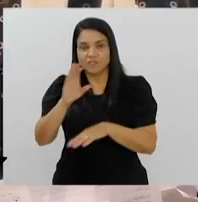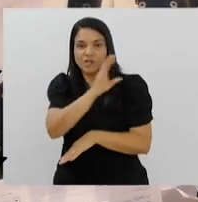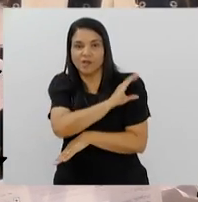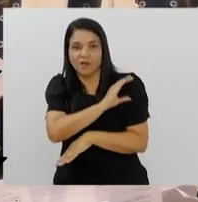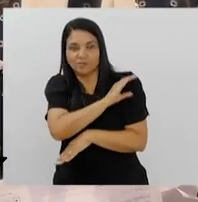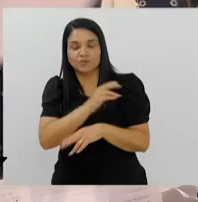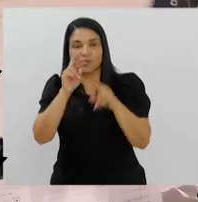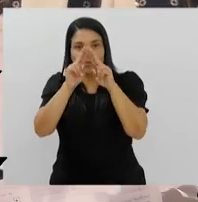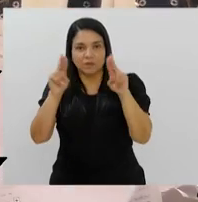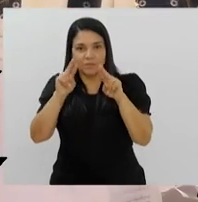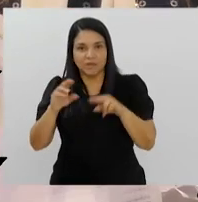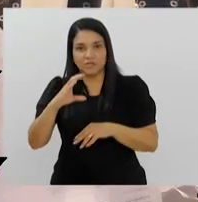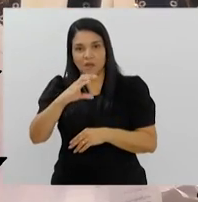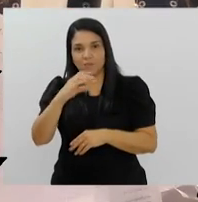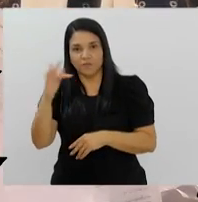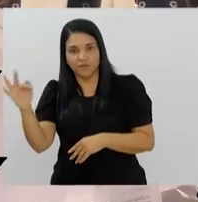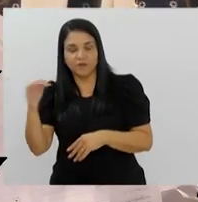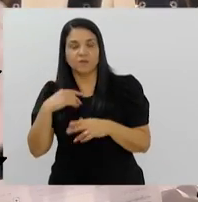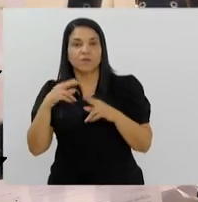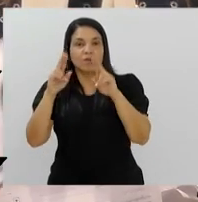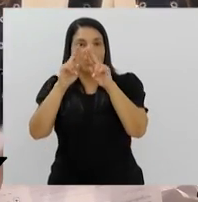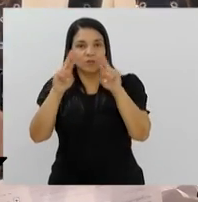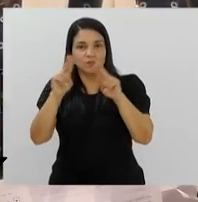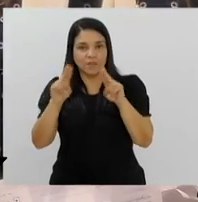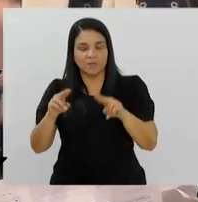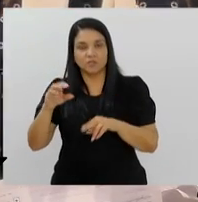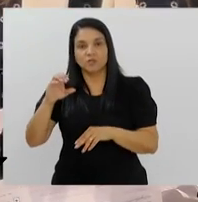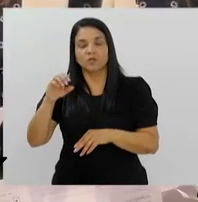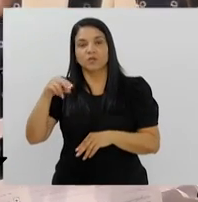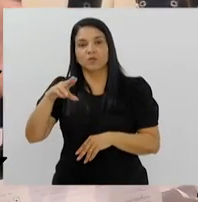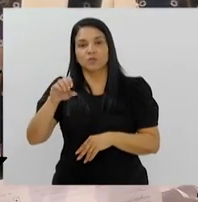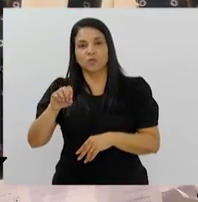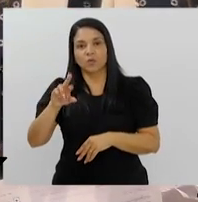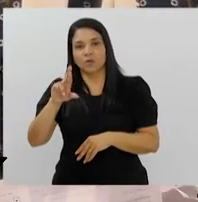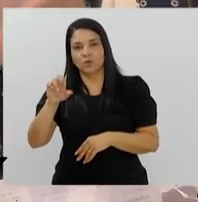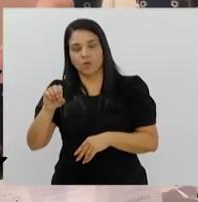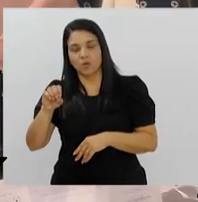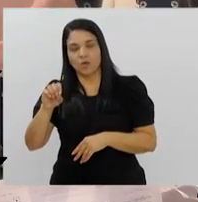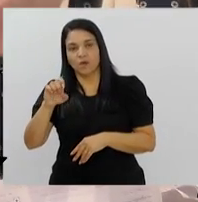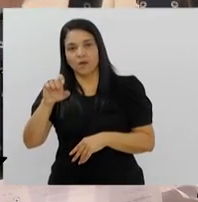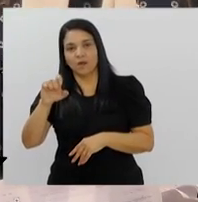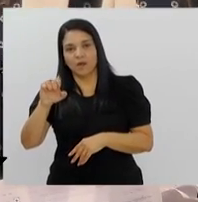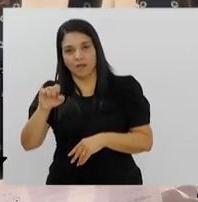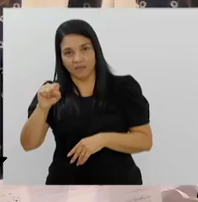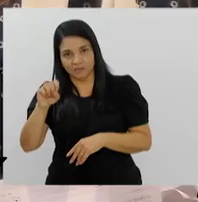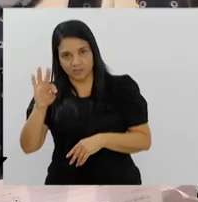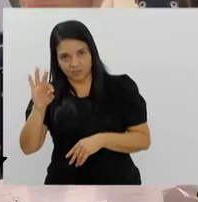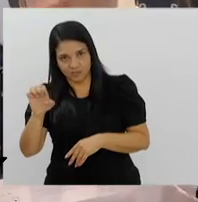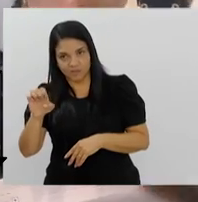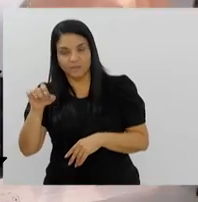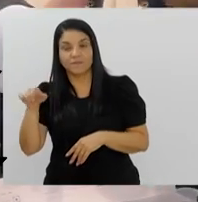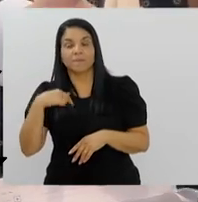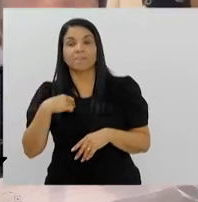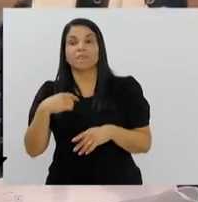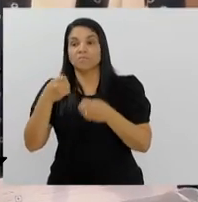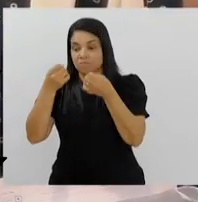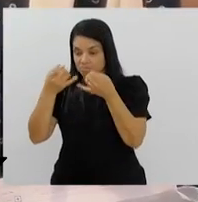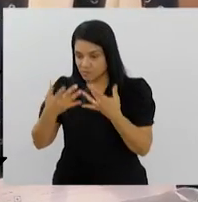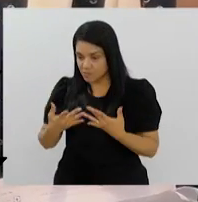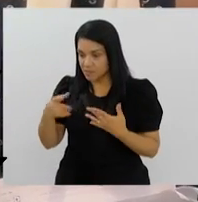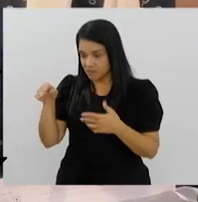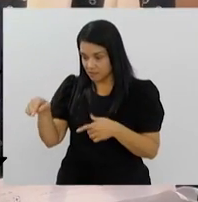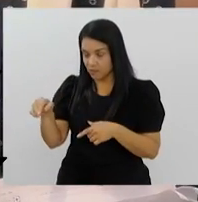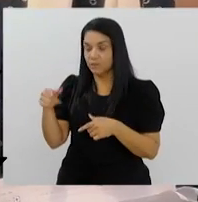Cabo Frio Unimed Noroeste Fluminense tem 19 me reforça aqui para mim então a Unimed ferge ela